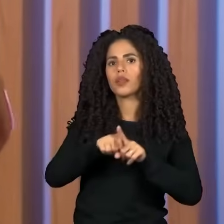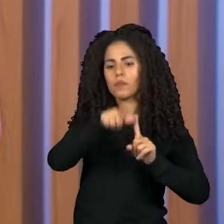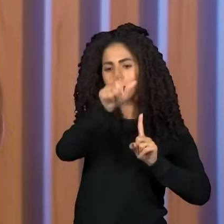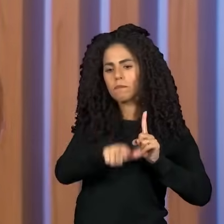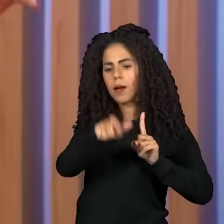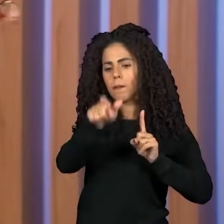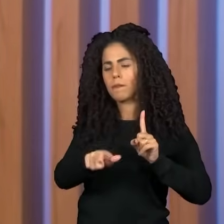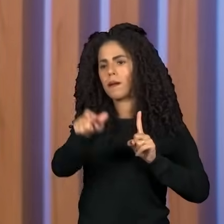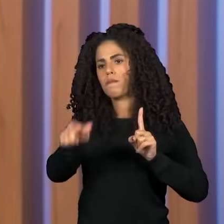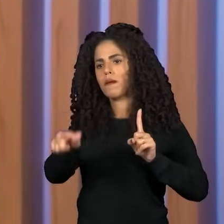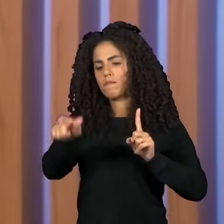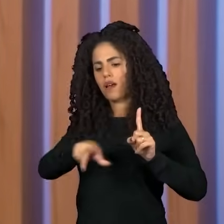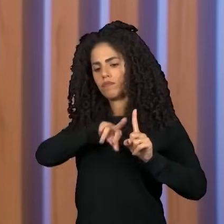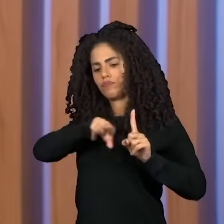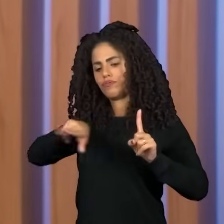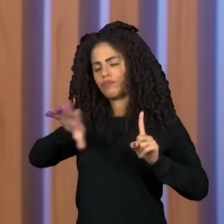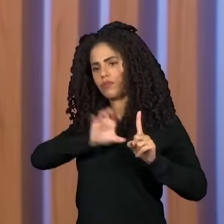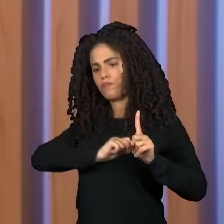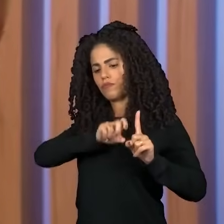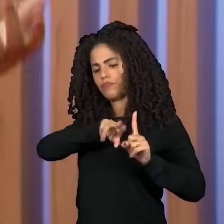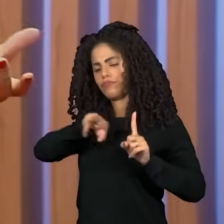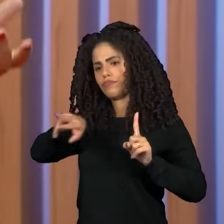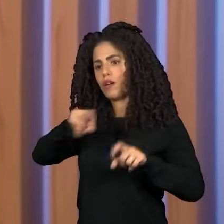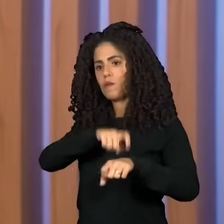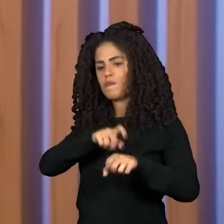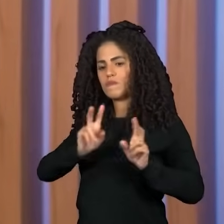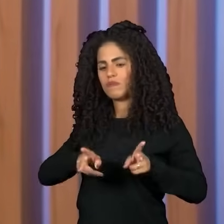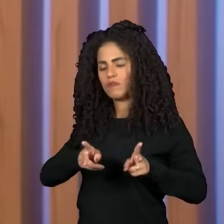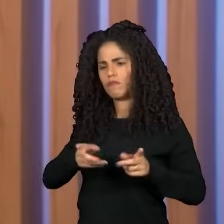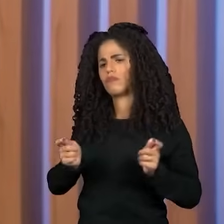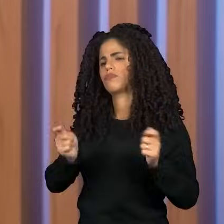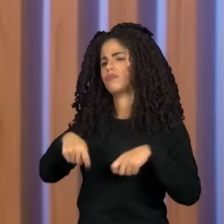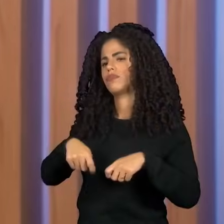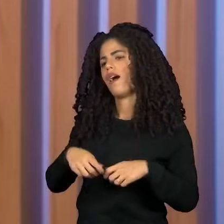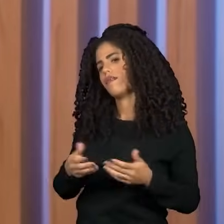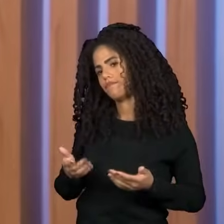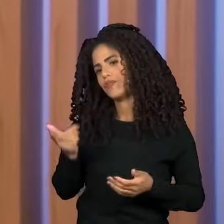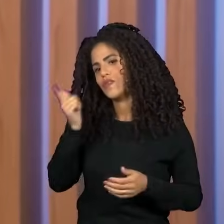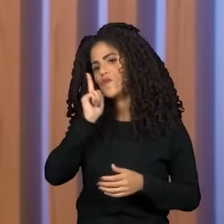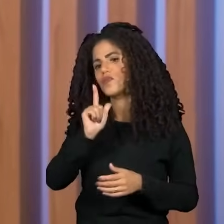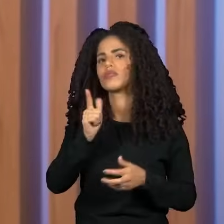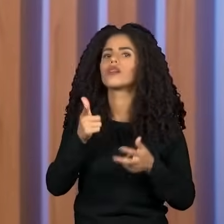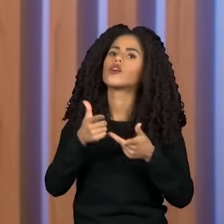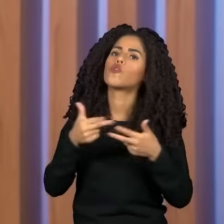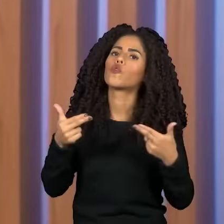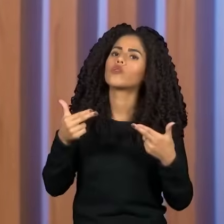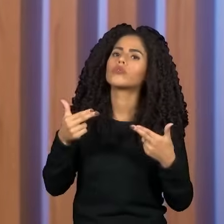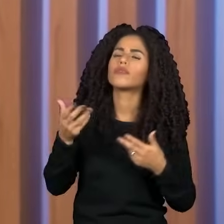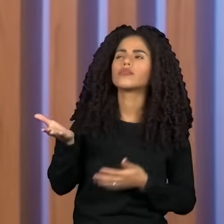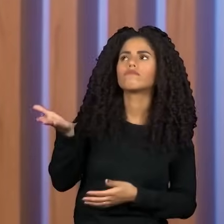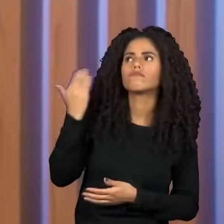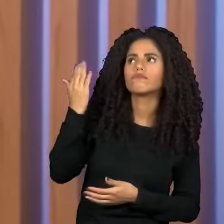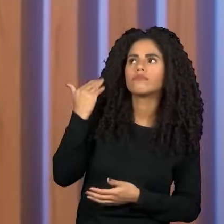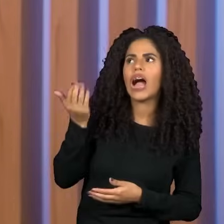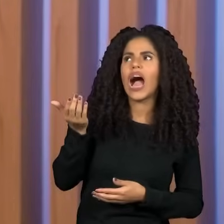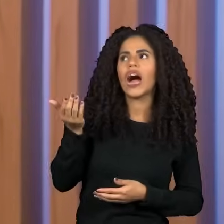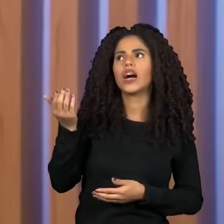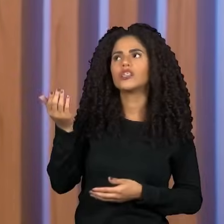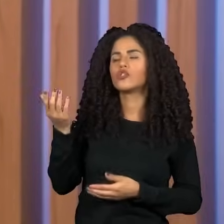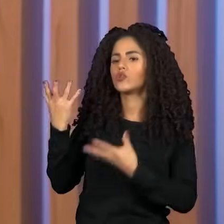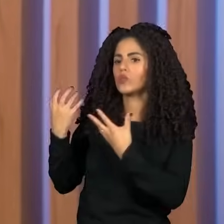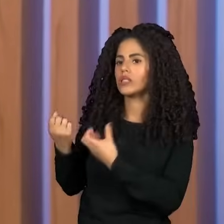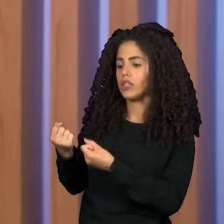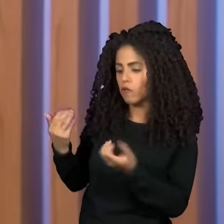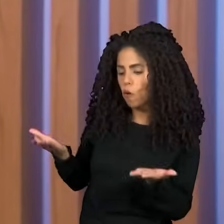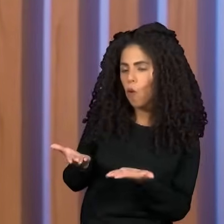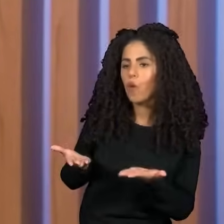várias maneiras de amar, ou então a possibilidade de amar várias pessoas simultaneamente, coisa que numa ideia mais ocidental não é tão comum. Às